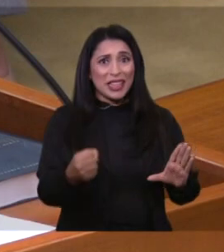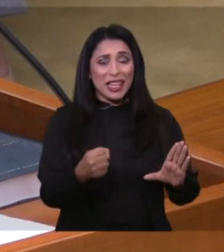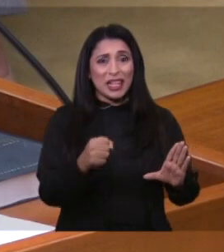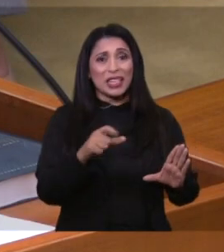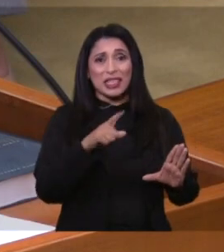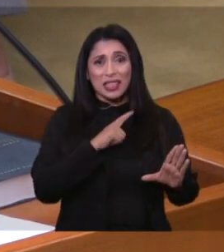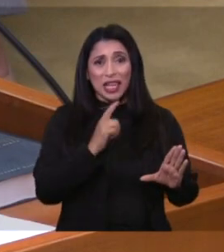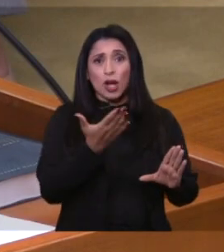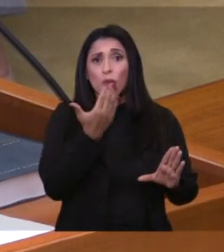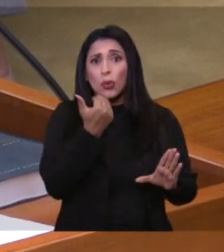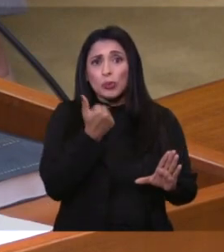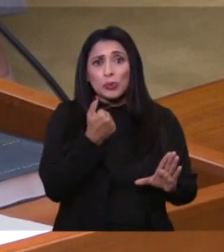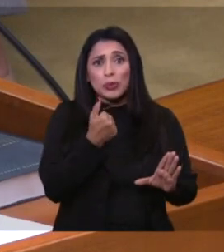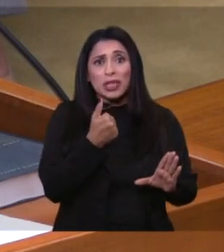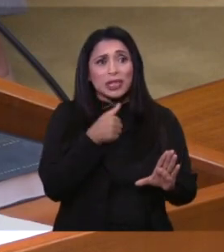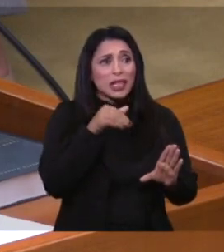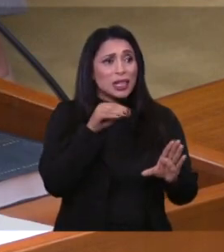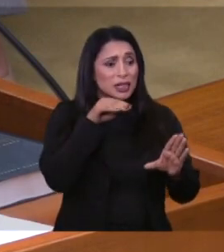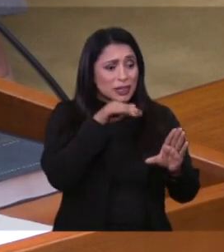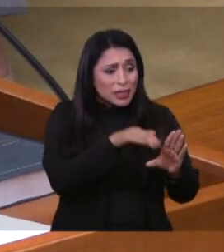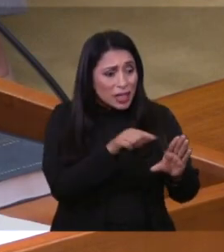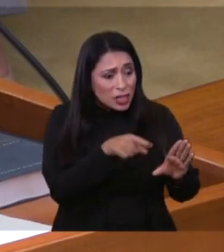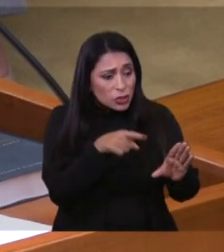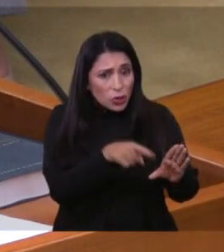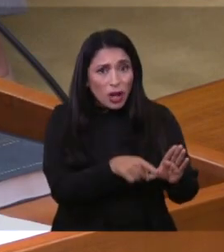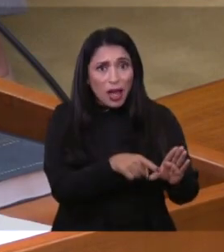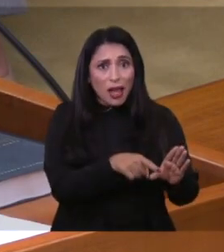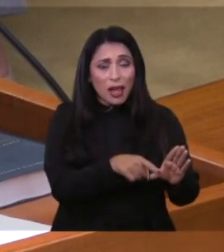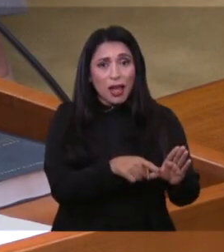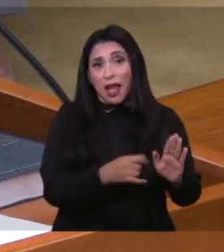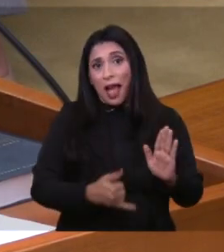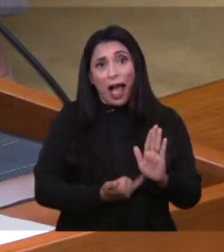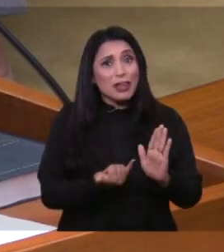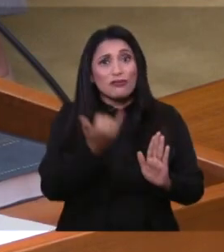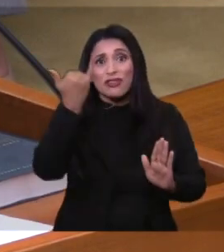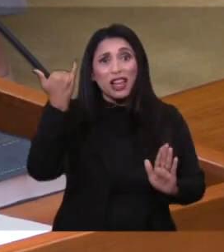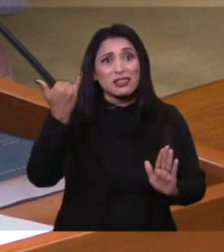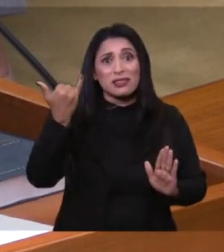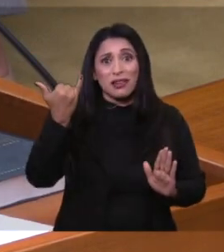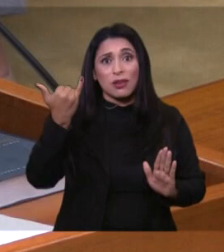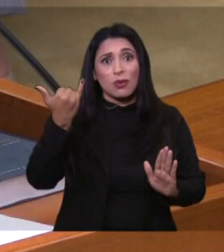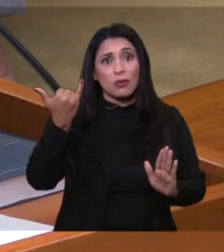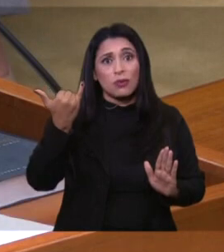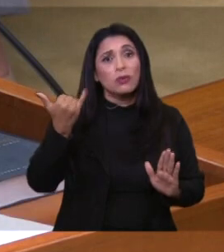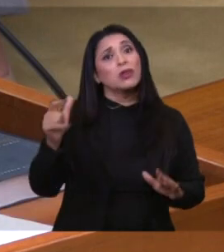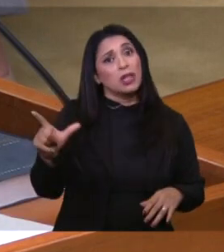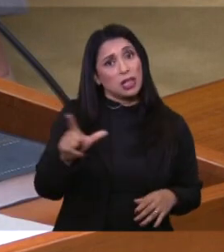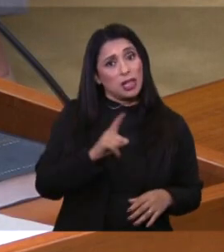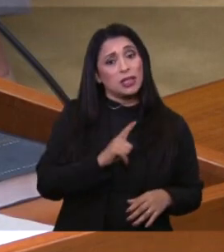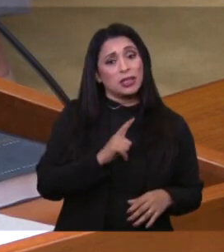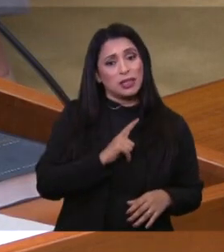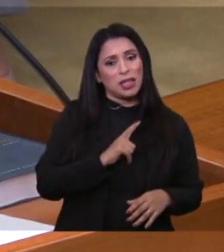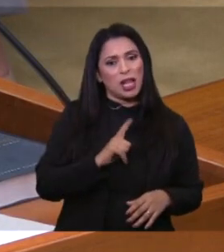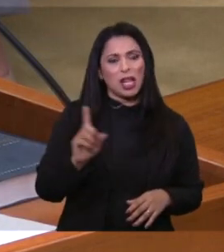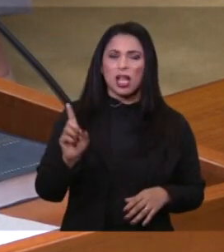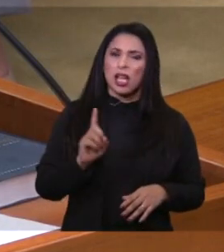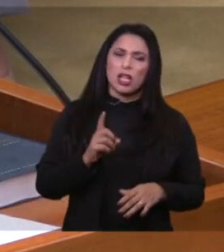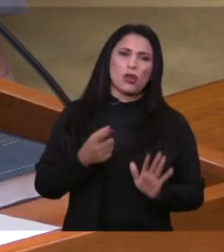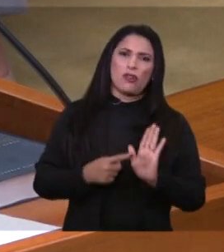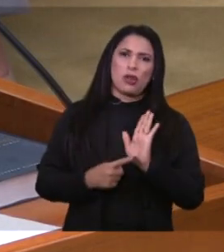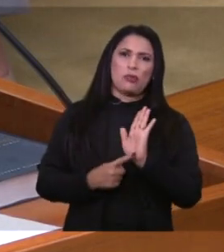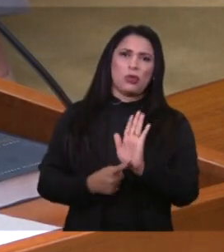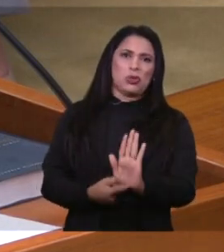comida dentro. É para lá que vai a pressão inflacionária dessa disputa. E não venha se